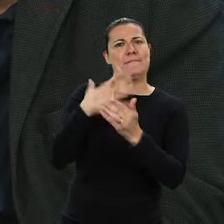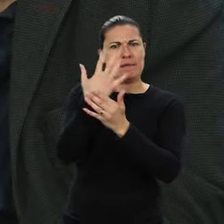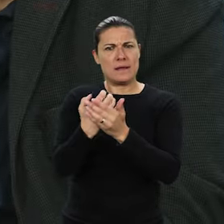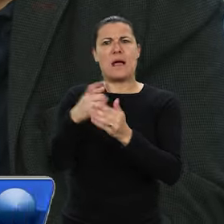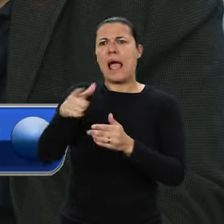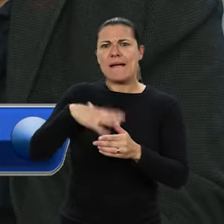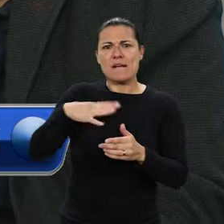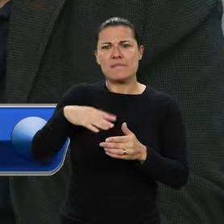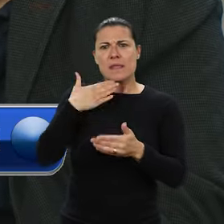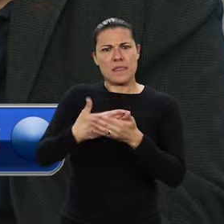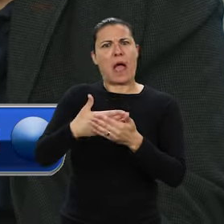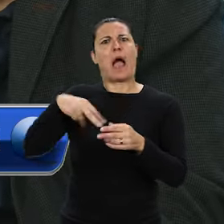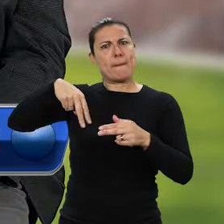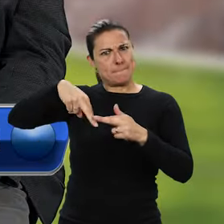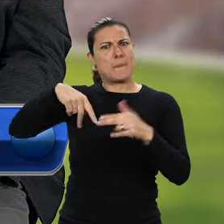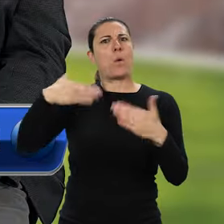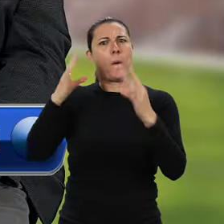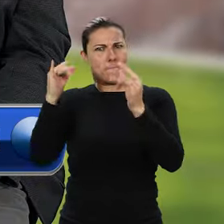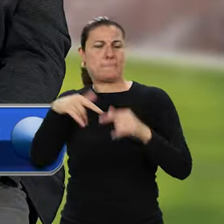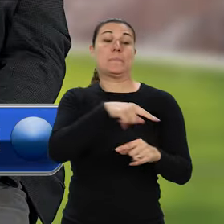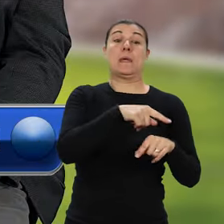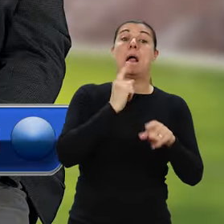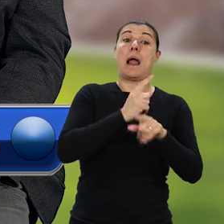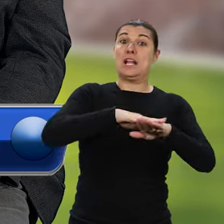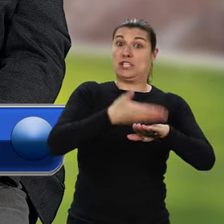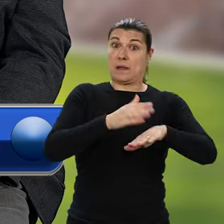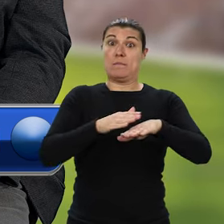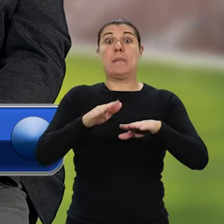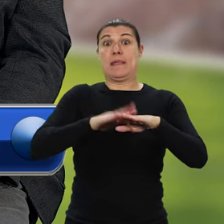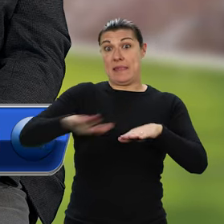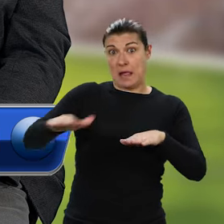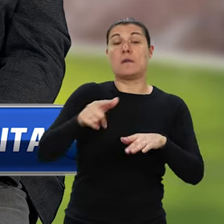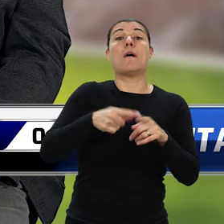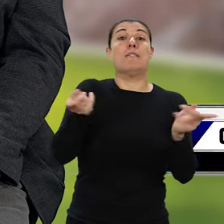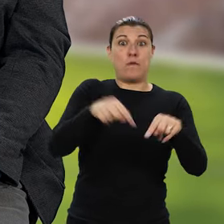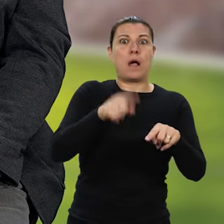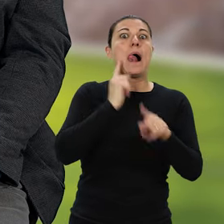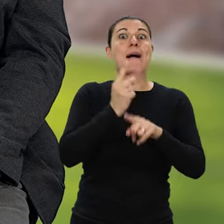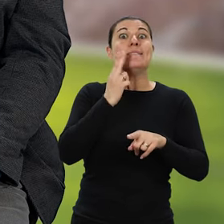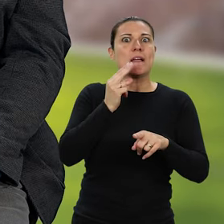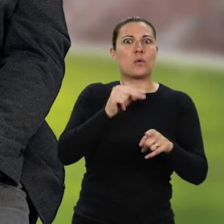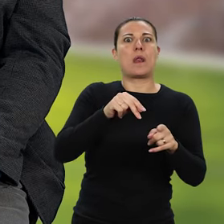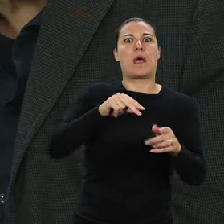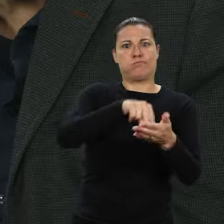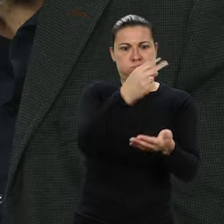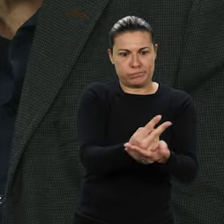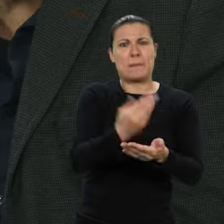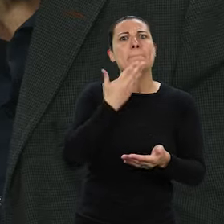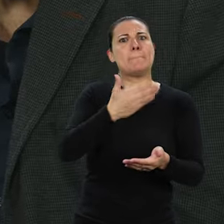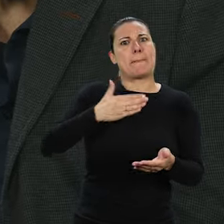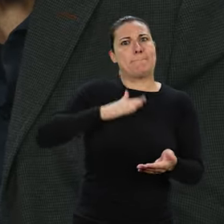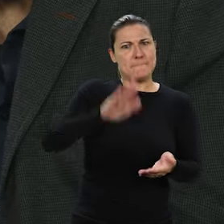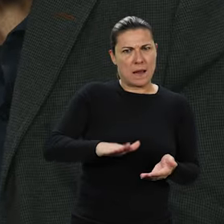as pernas. Mas que grande brinca na areia. E recupera o extremo direito, já está na área, vai à linha. Ventura atira-se ao chão, pede